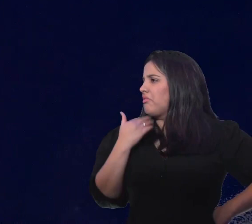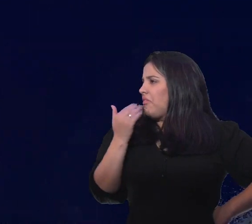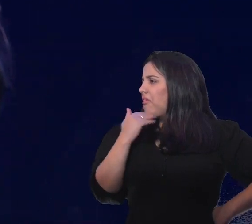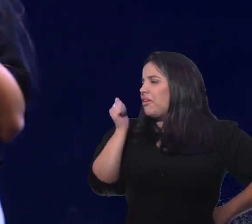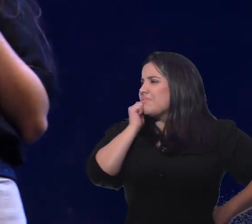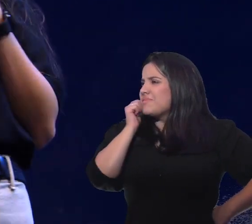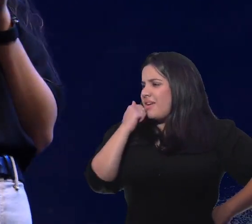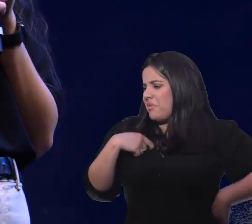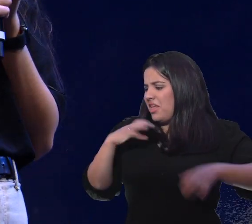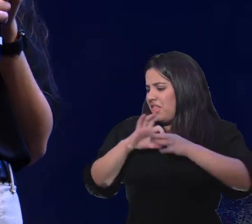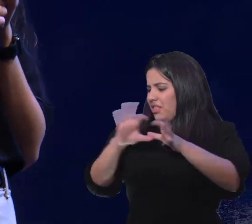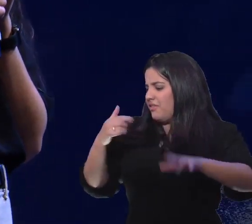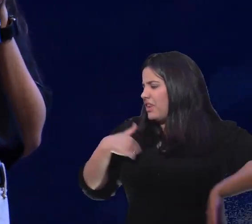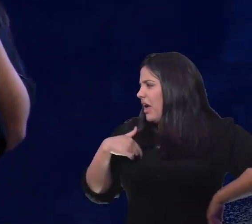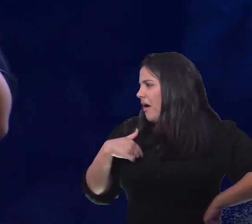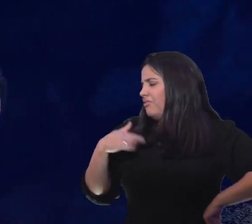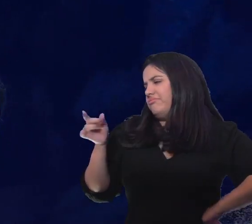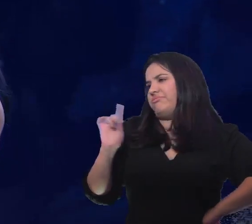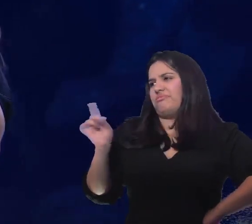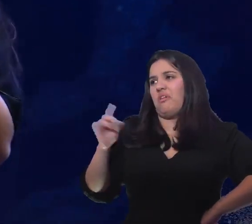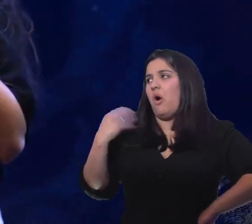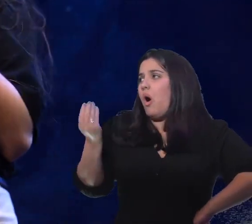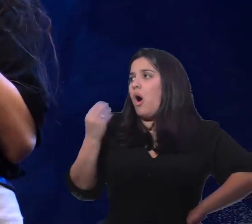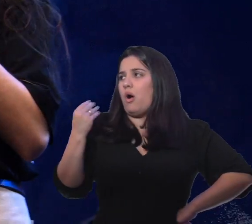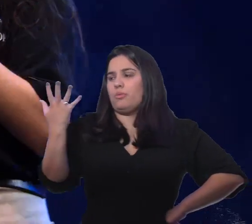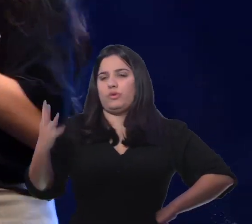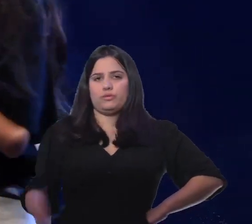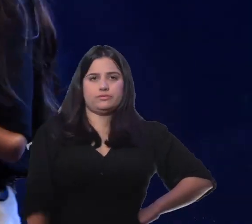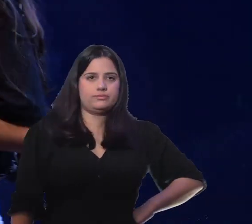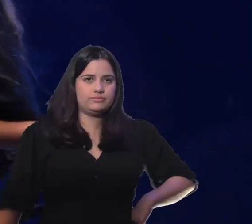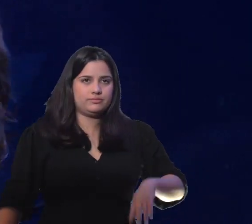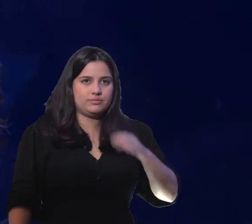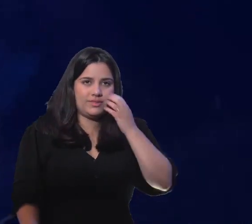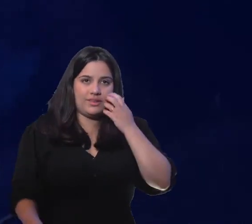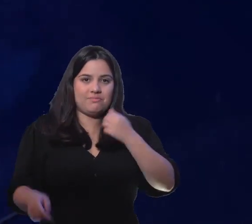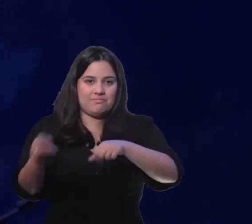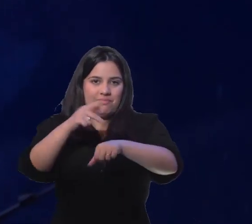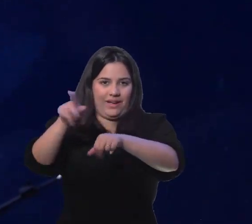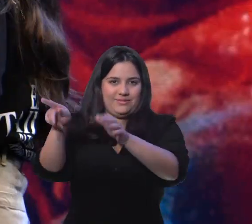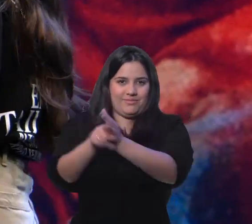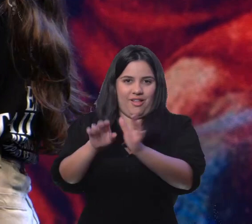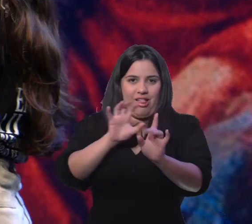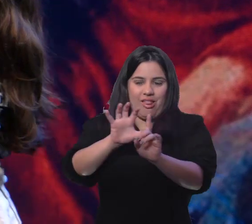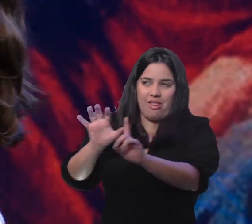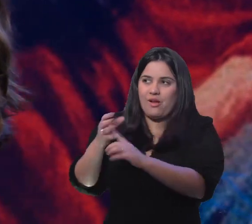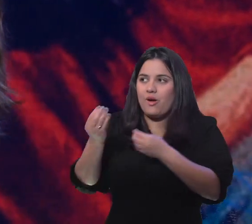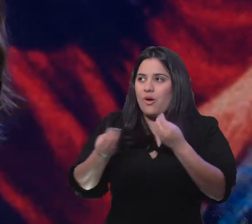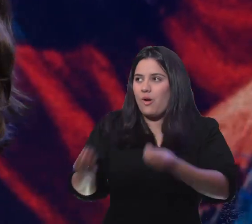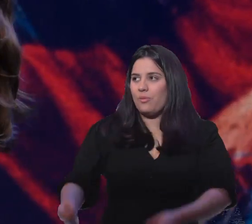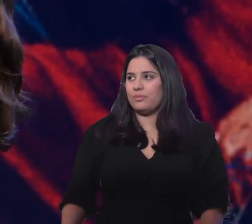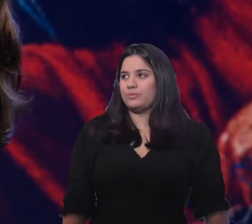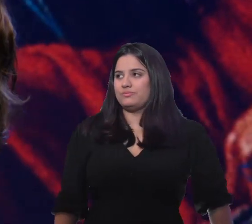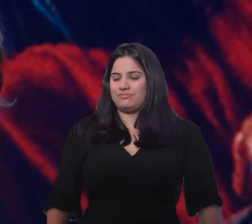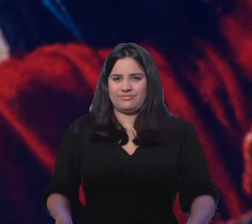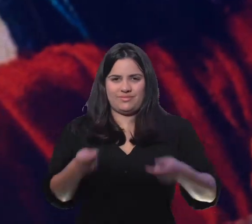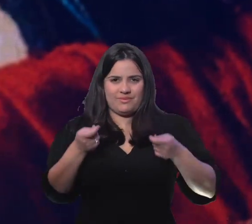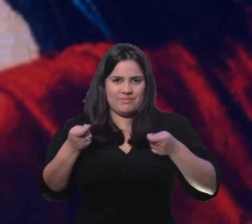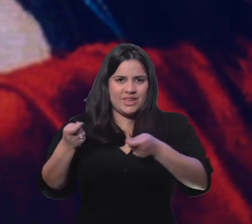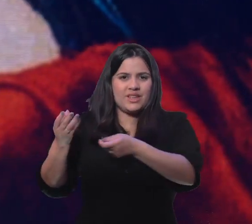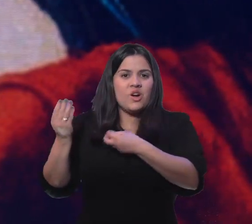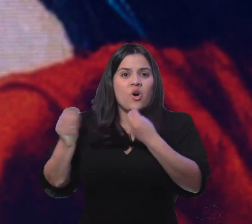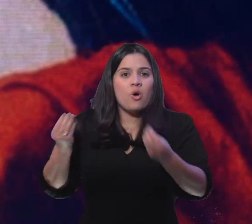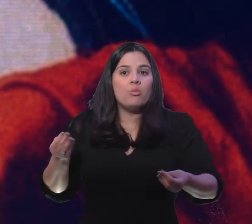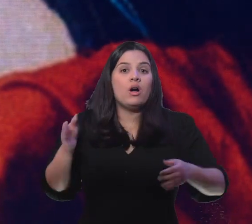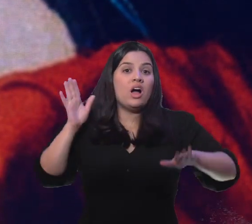deixa eu atravessar a rua sozinha. Como que eu vou fazer missões em países perseguidos? E às vezes Deus vai te pedir e vai te prometer coisas